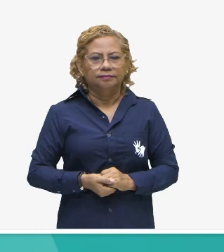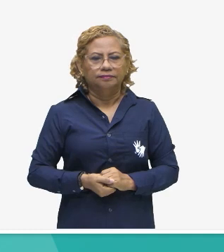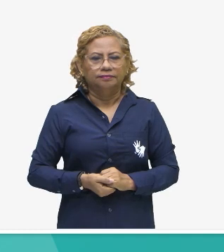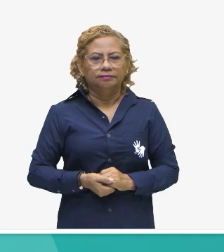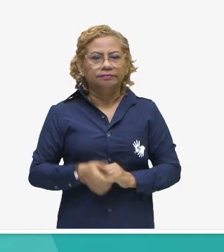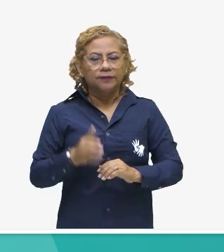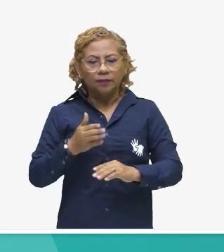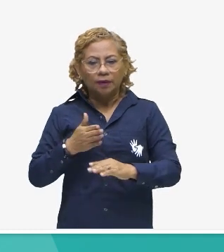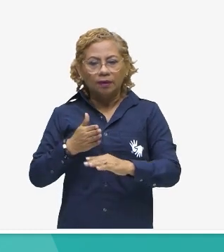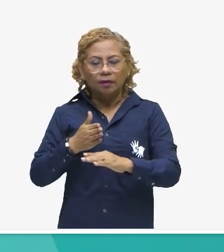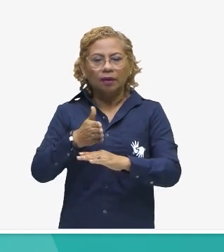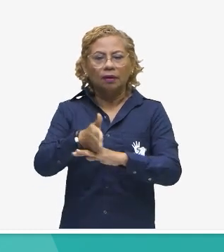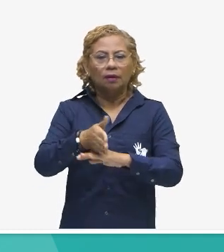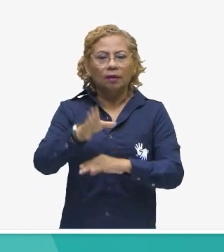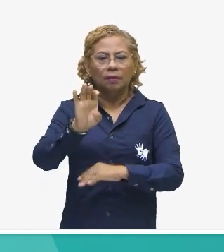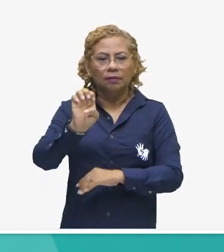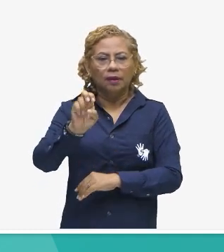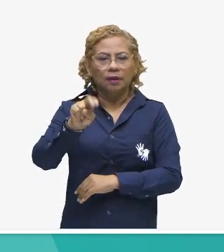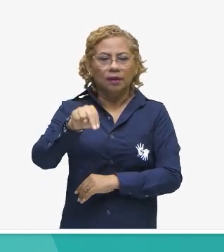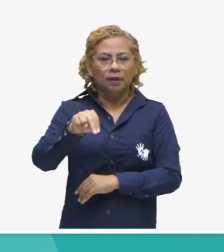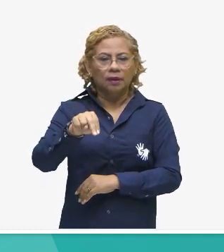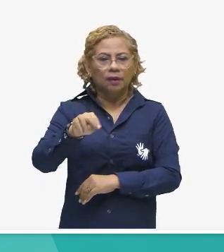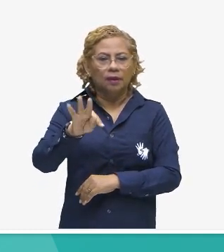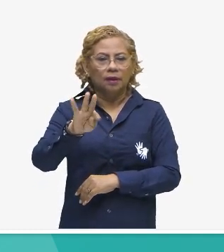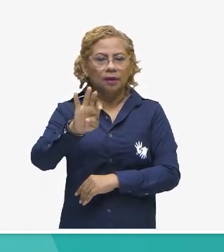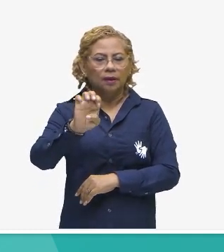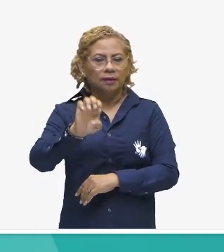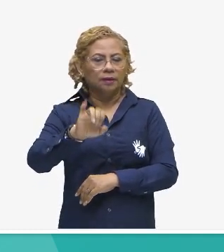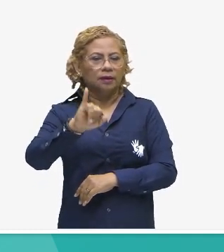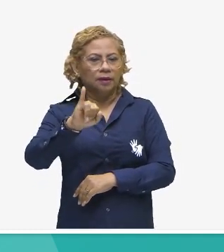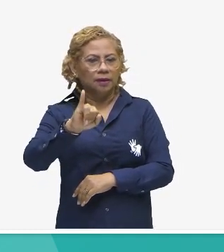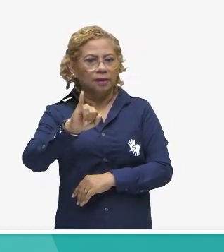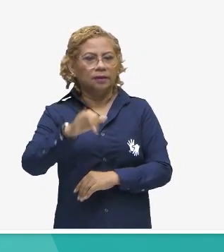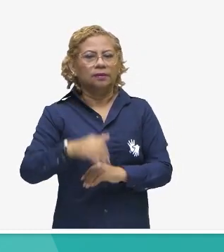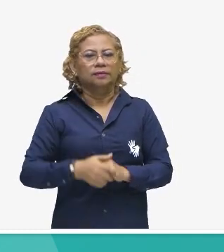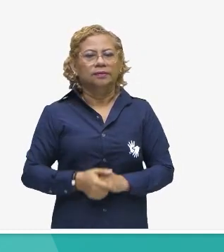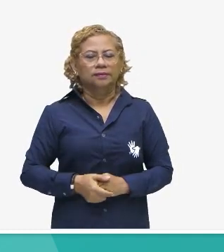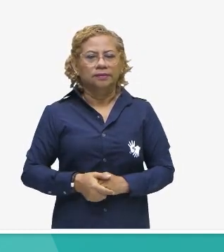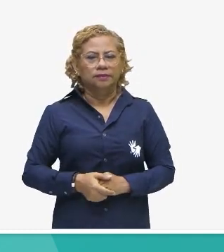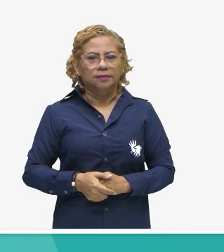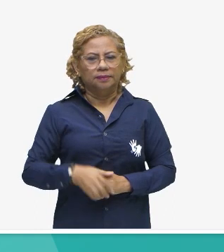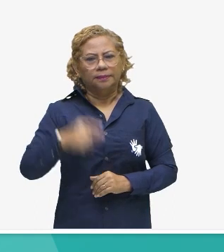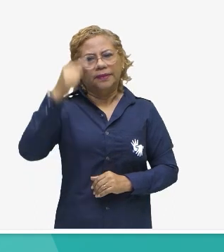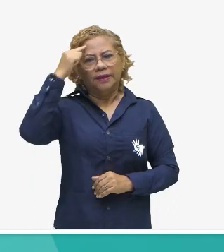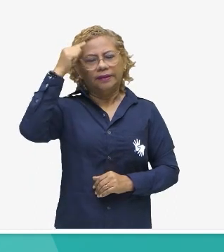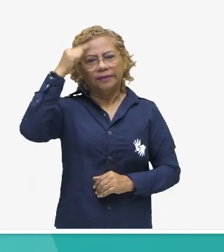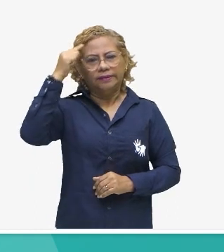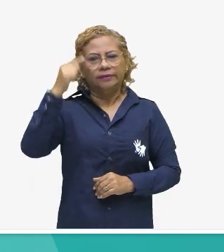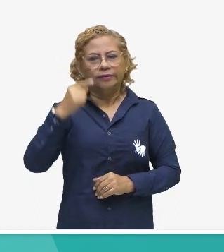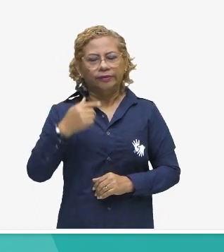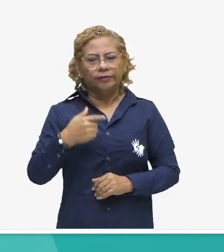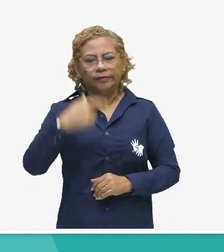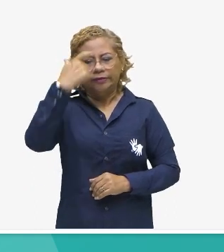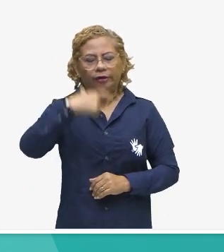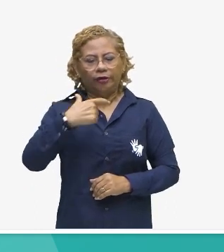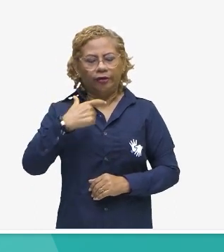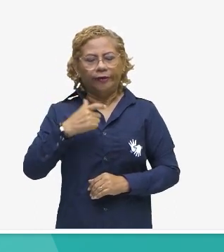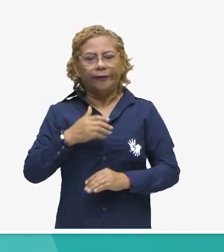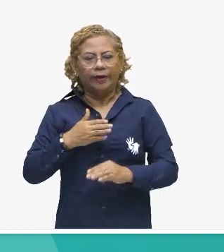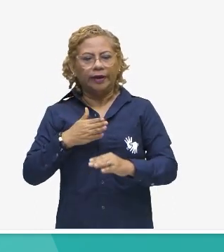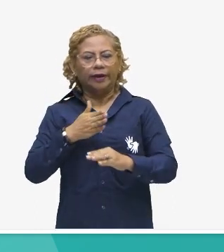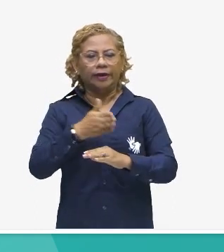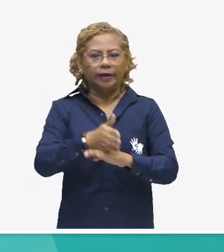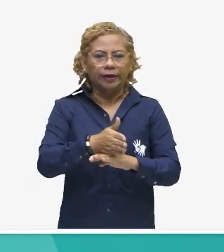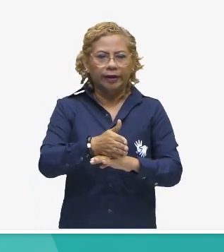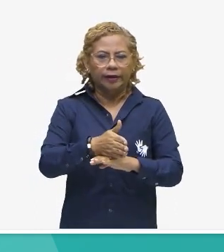estou contando, né? Imagina aqui que alguém chega aí na sua sala de aula e